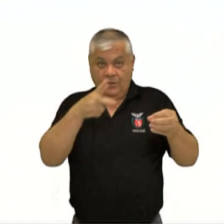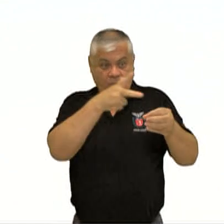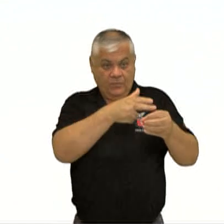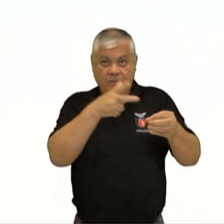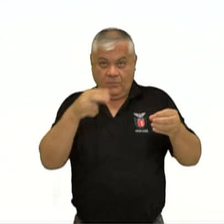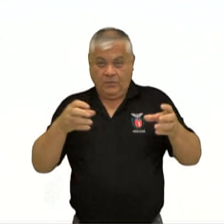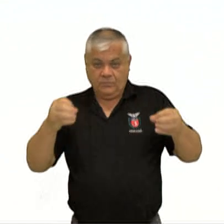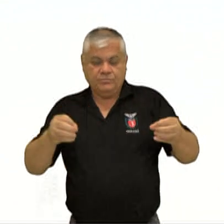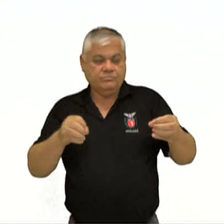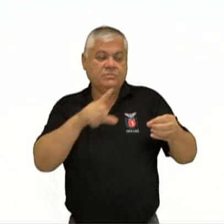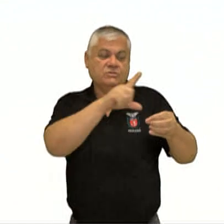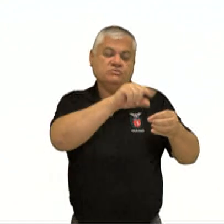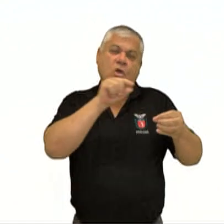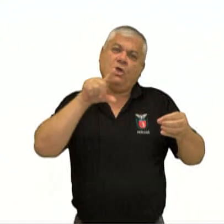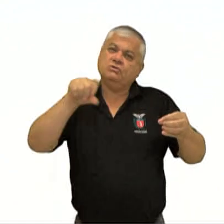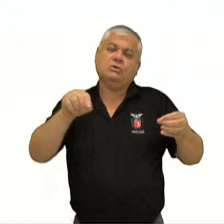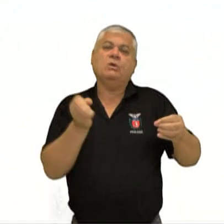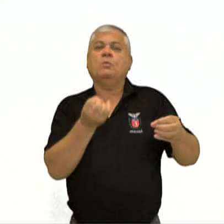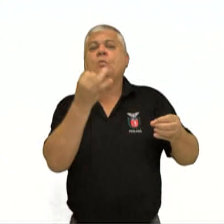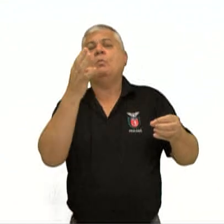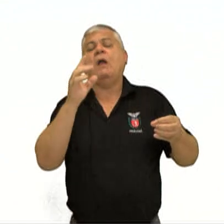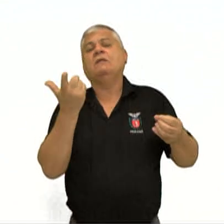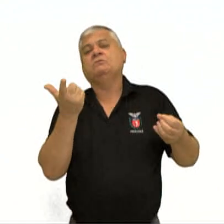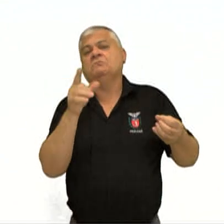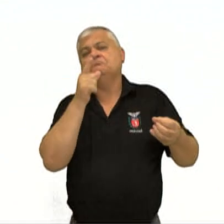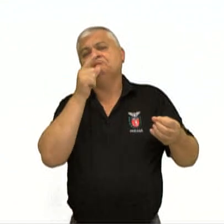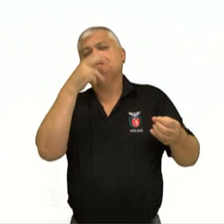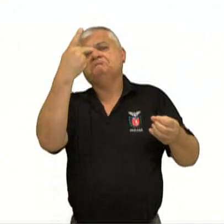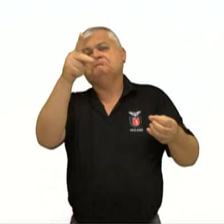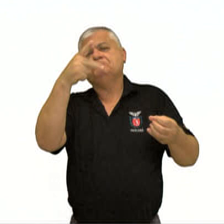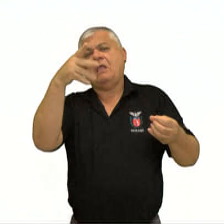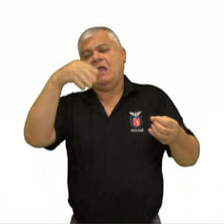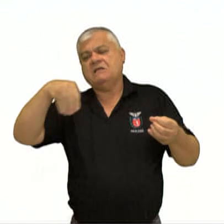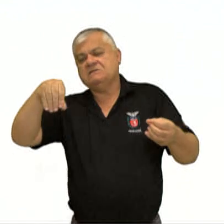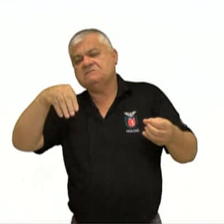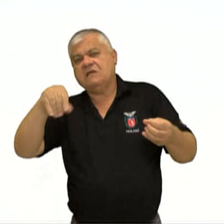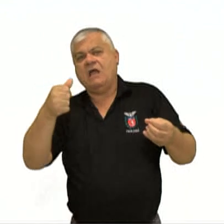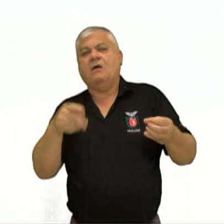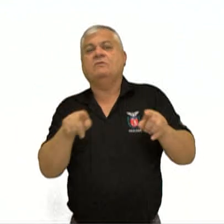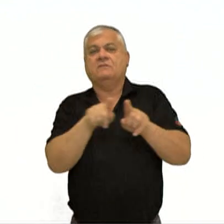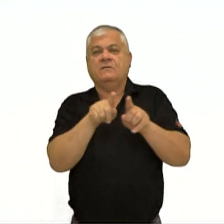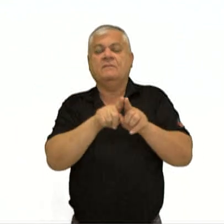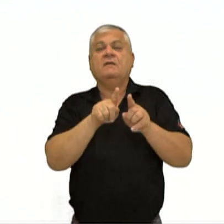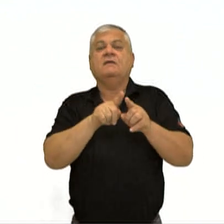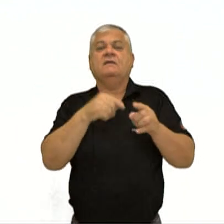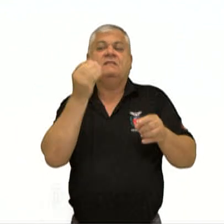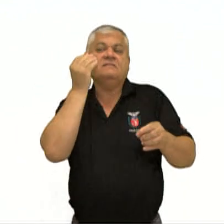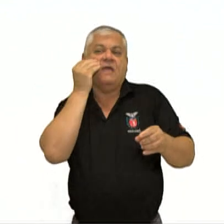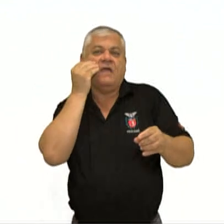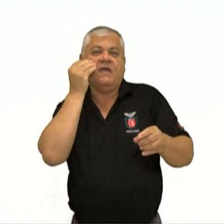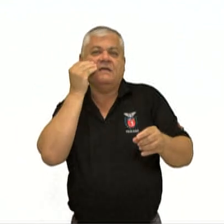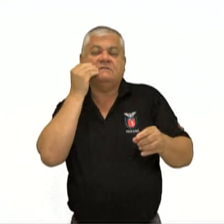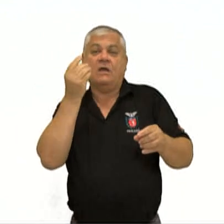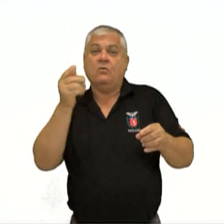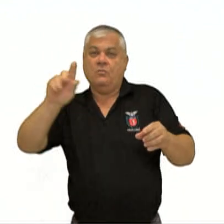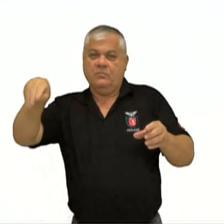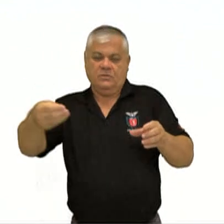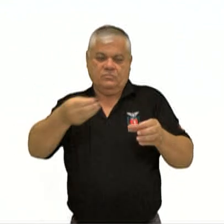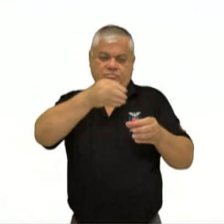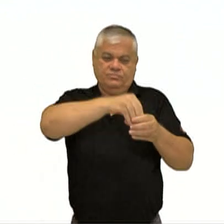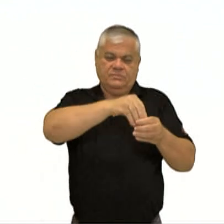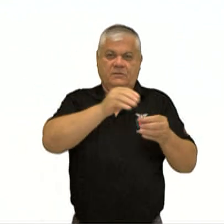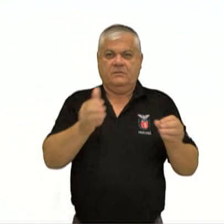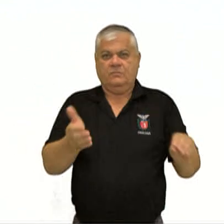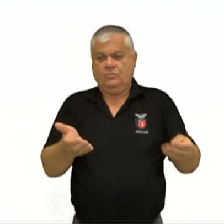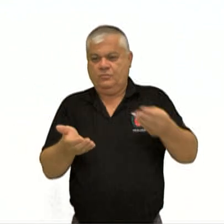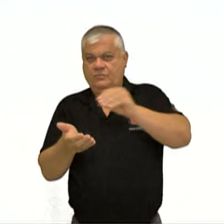escolher dependendo da quantidade dos reagentes que você tem disponível na sua casa, e aí você vai testando uma colher em um, uma colher